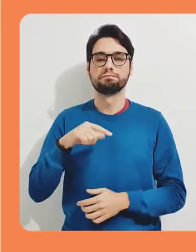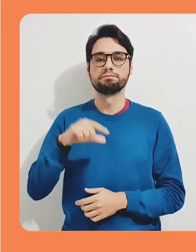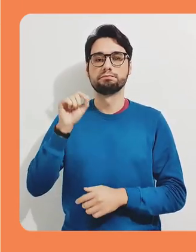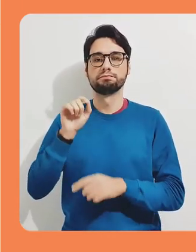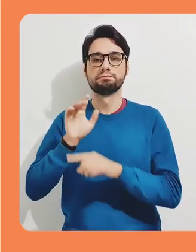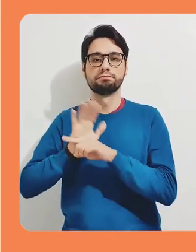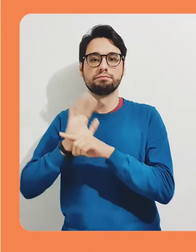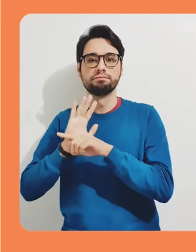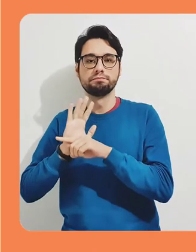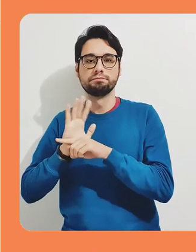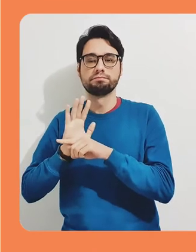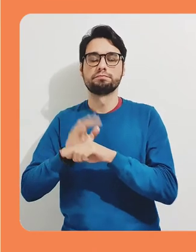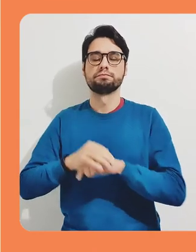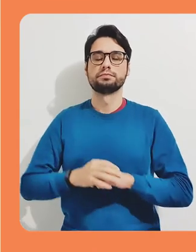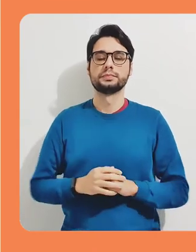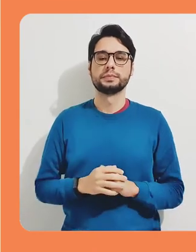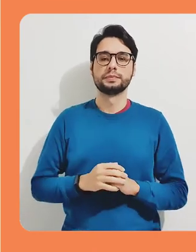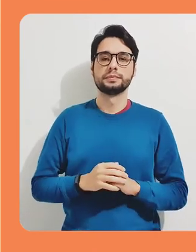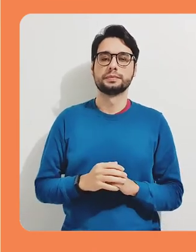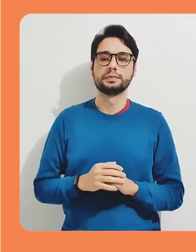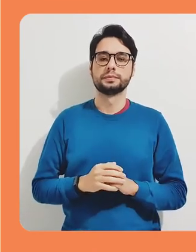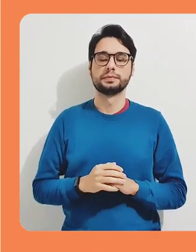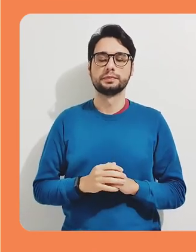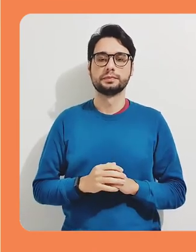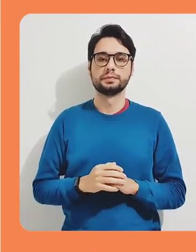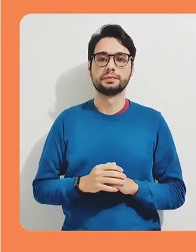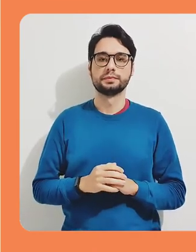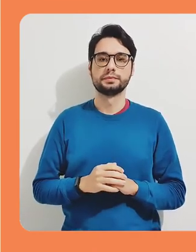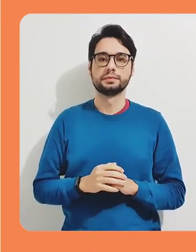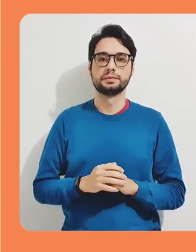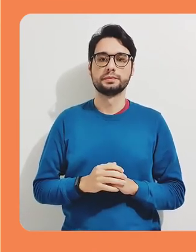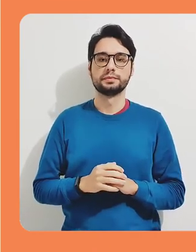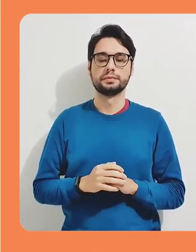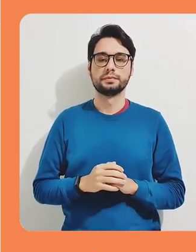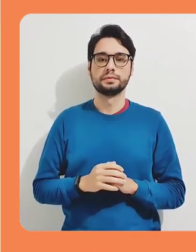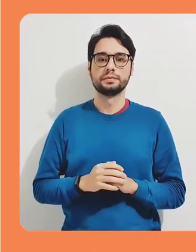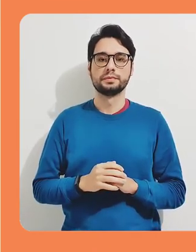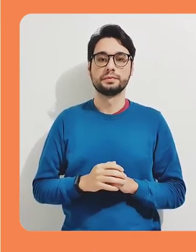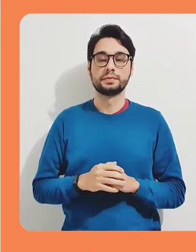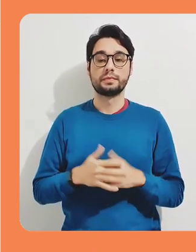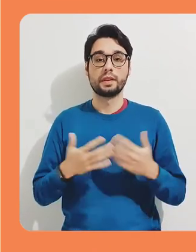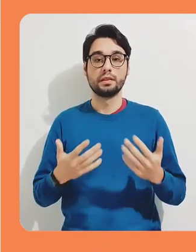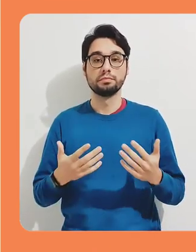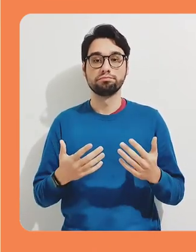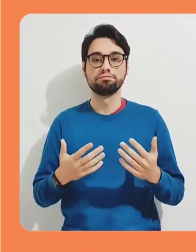arquivo que eu já tenho aqui no servidor.